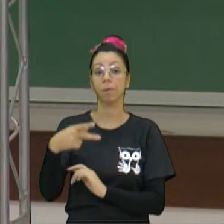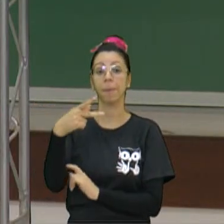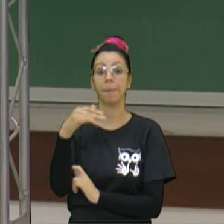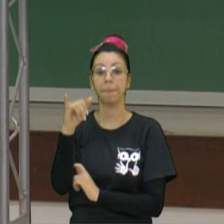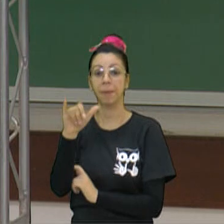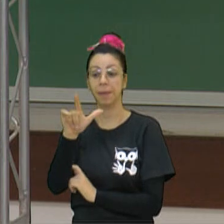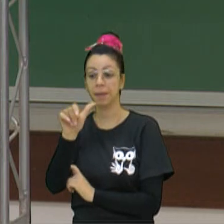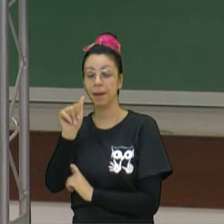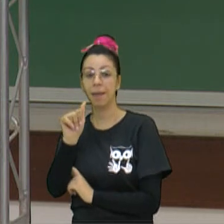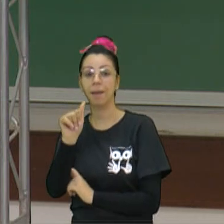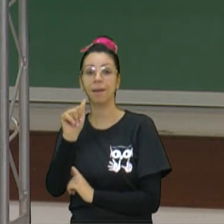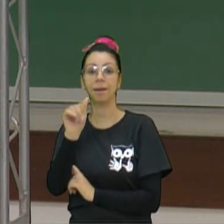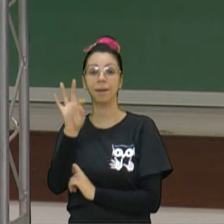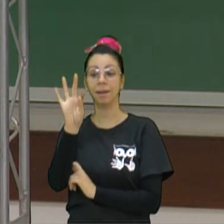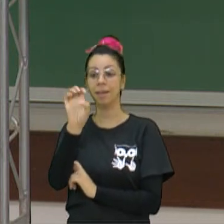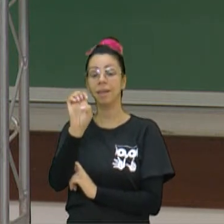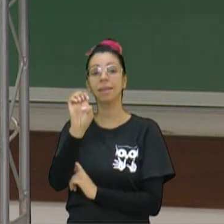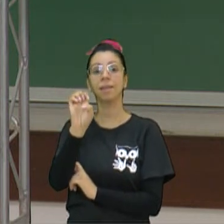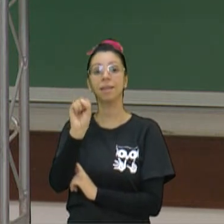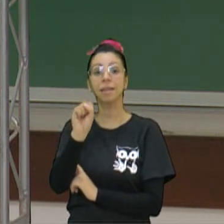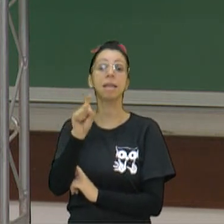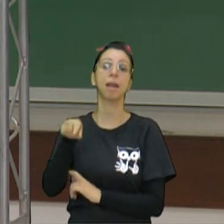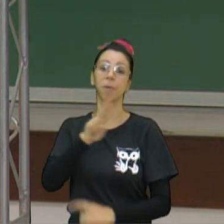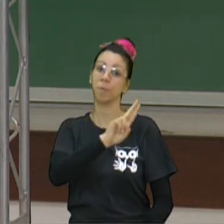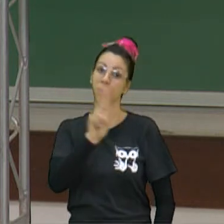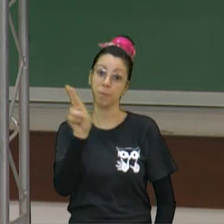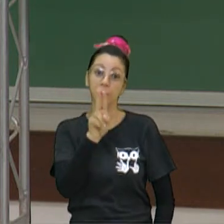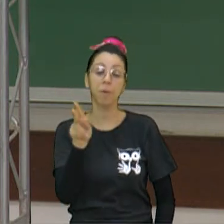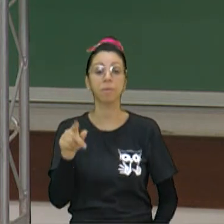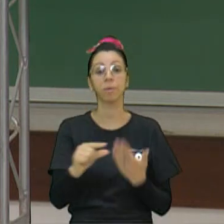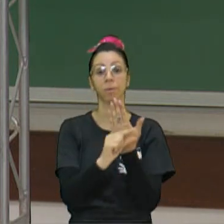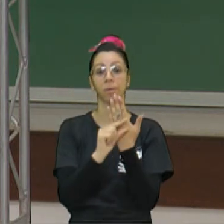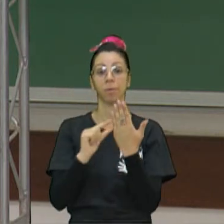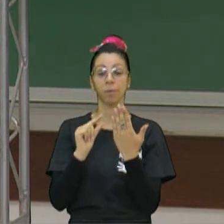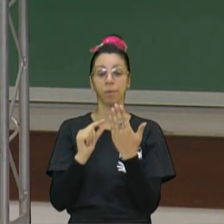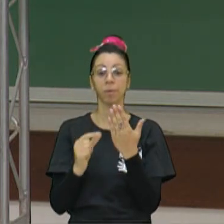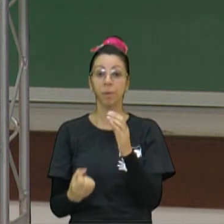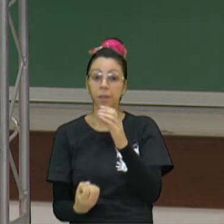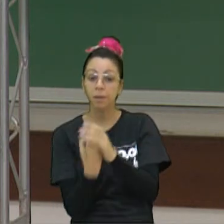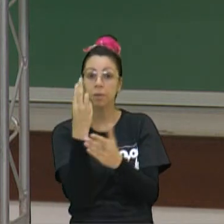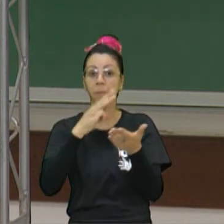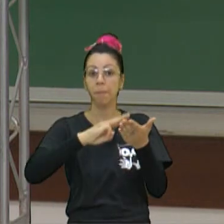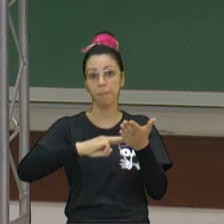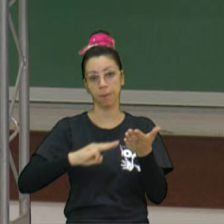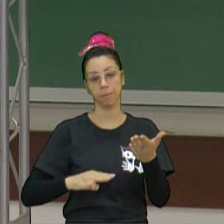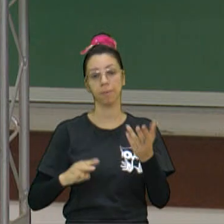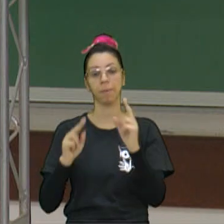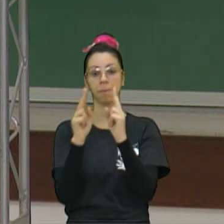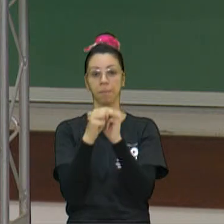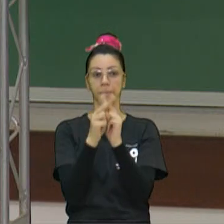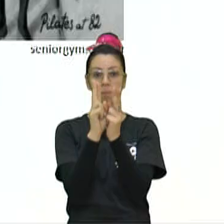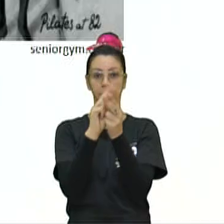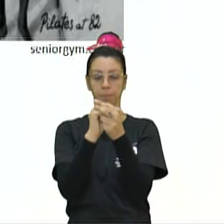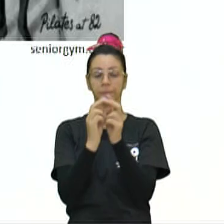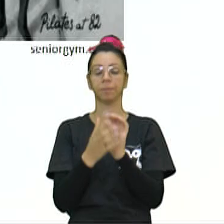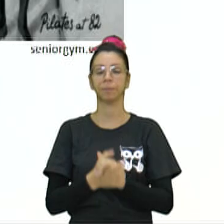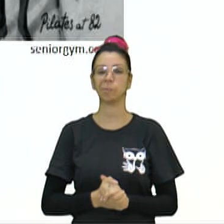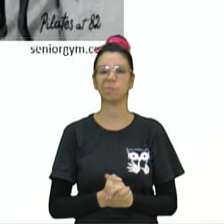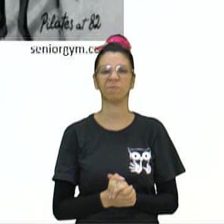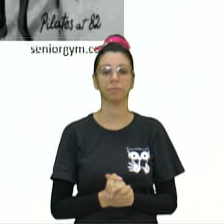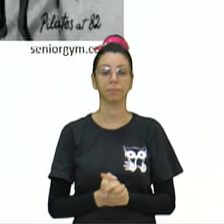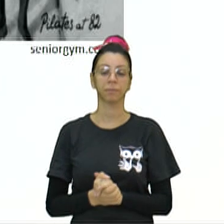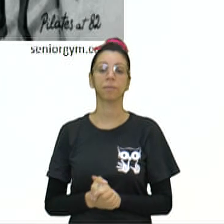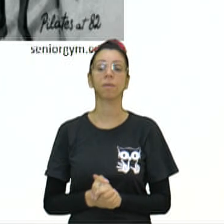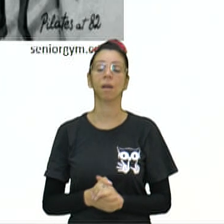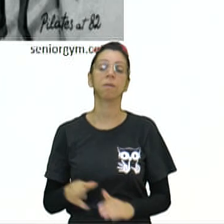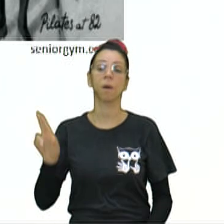Então, é o sobrenome do criador, Joseph Pilates, ou foi o criador desse método. Ele atualmente é usado para